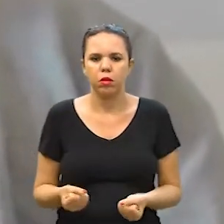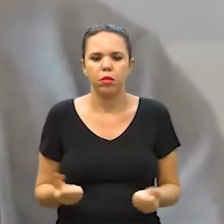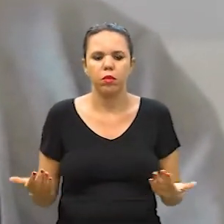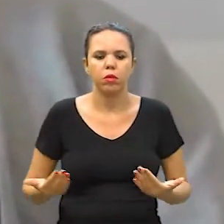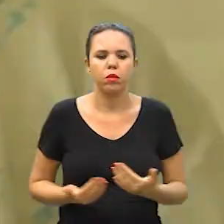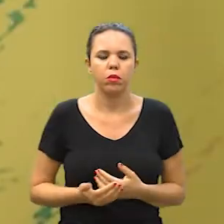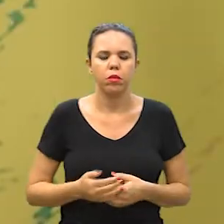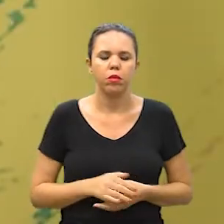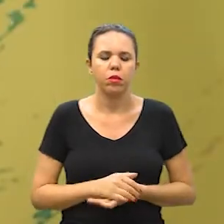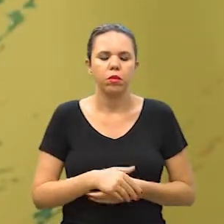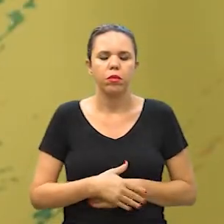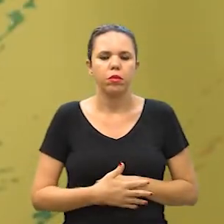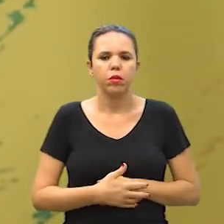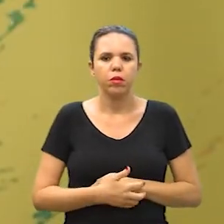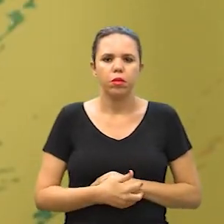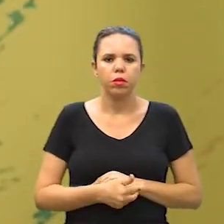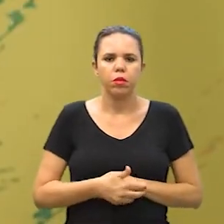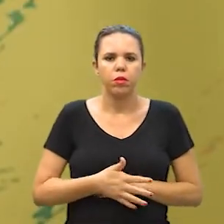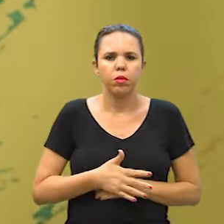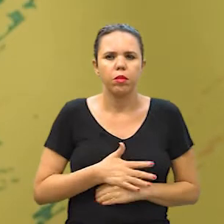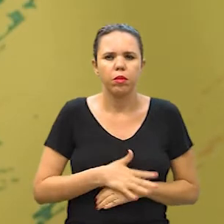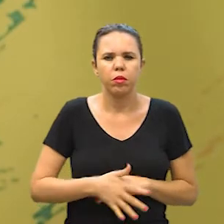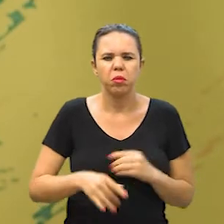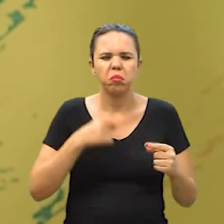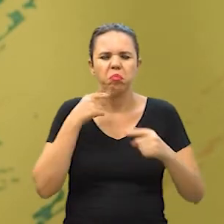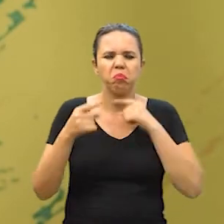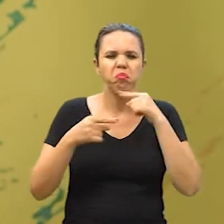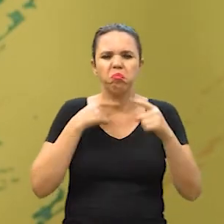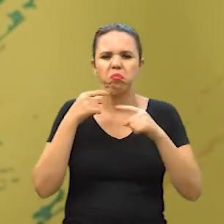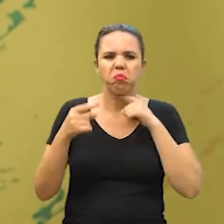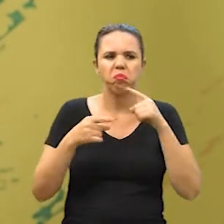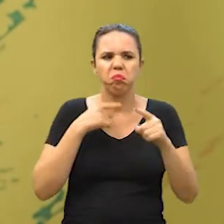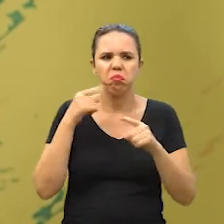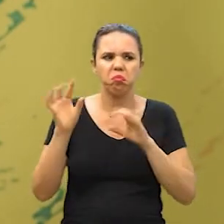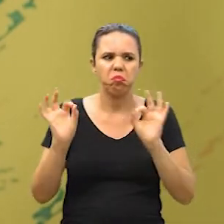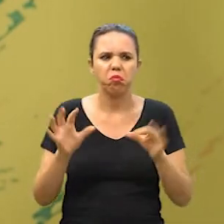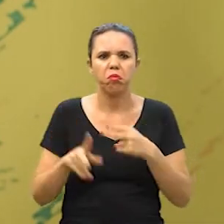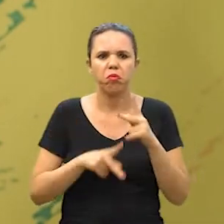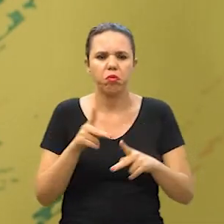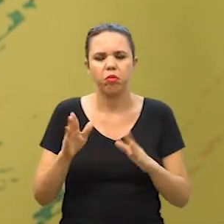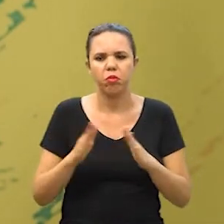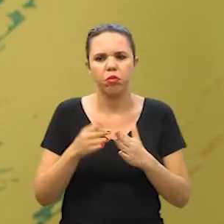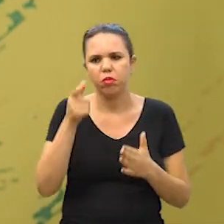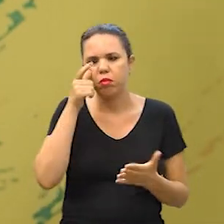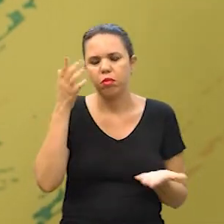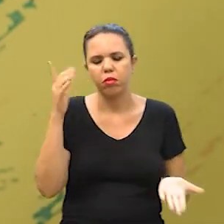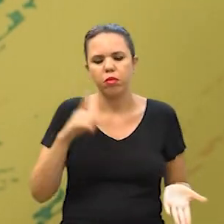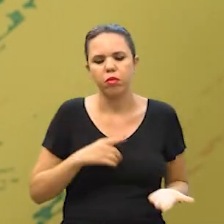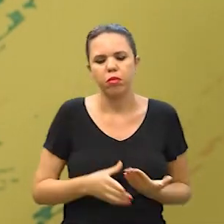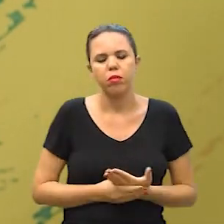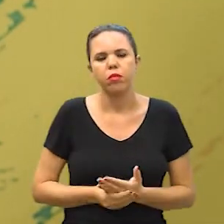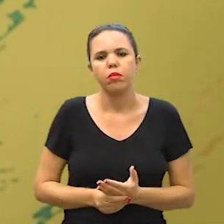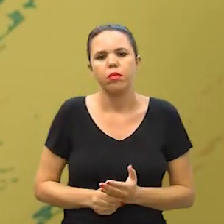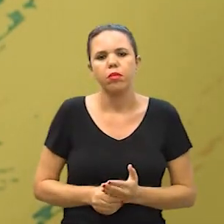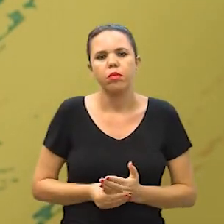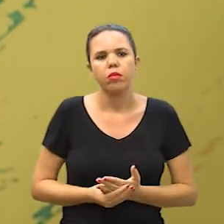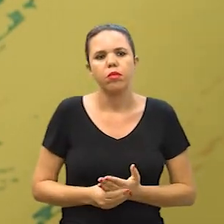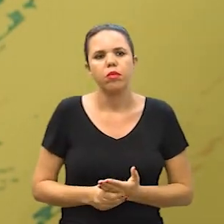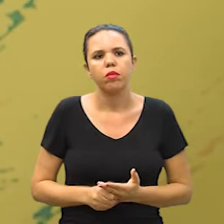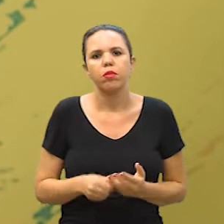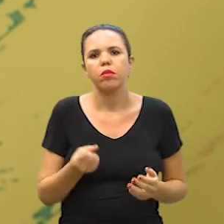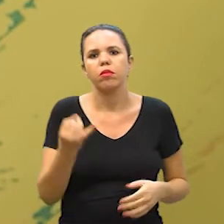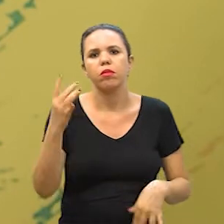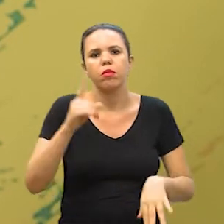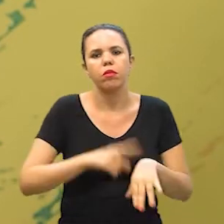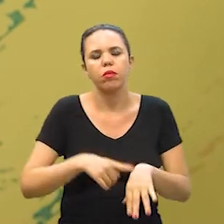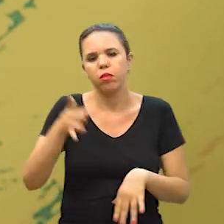em dia. Bom, e muitas dúvidas, né, que certamente o pessoal que está em casa tem. Em quanto